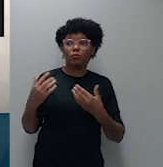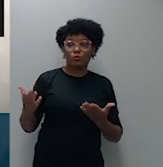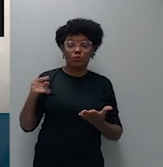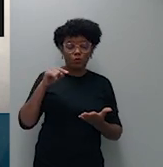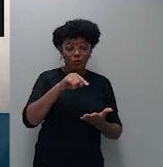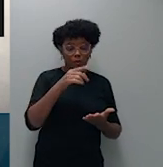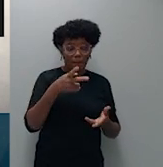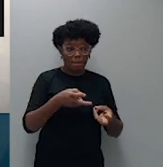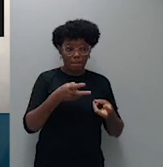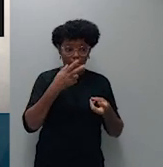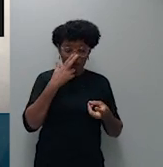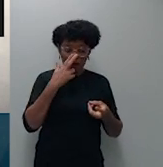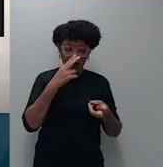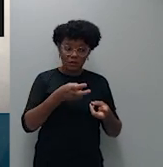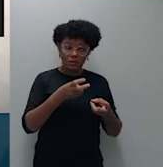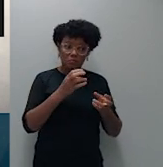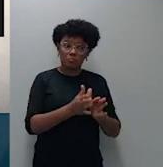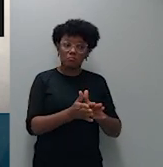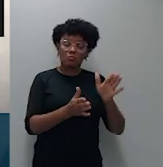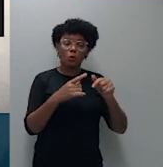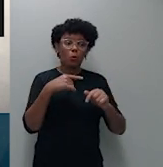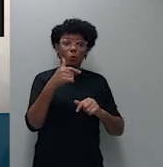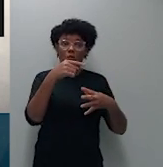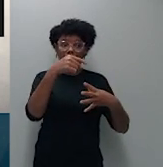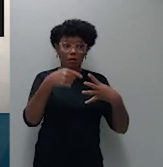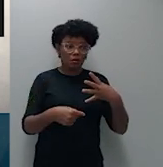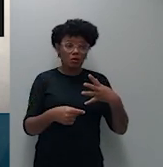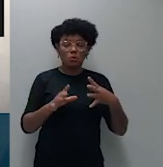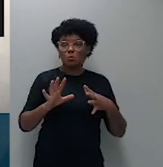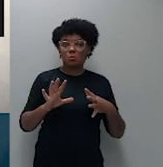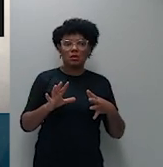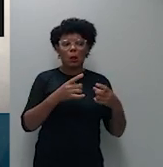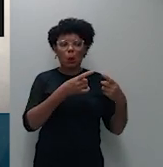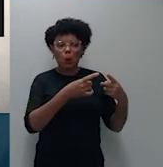Lucas Gonçalves demais não há